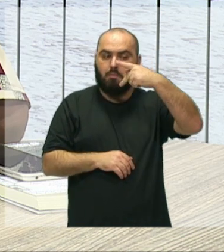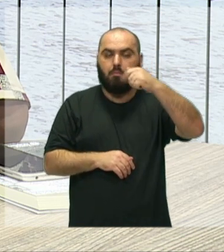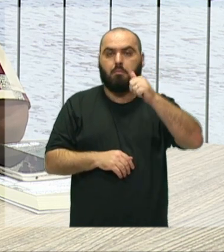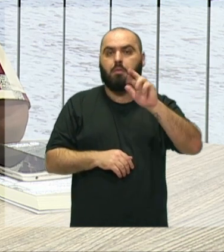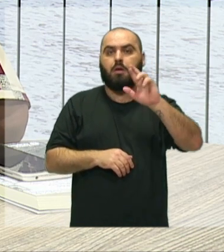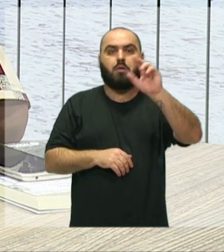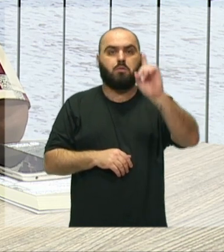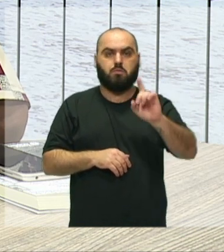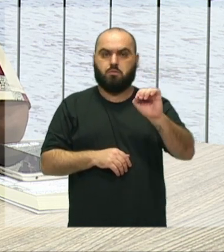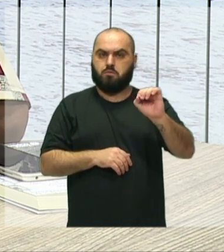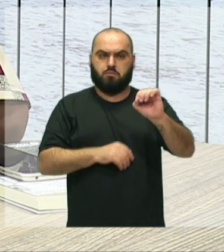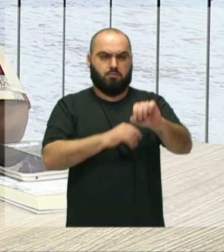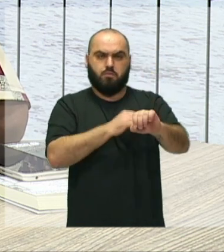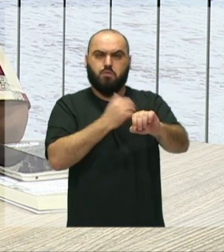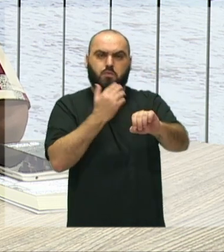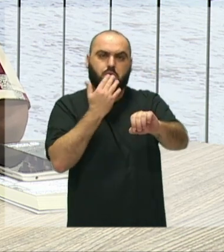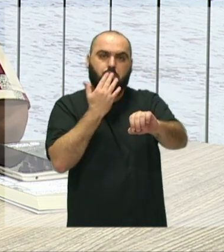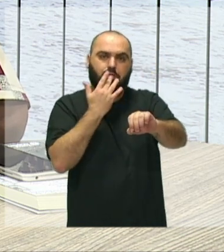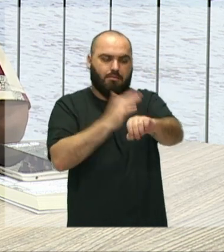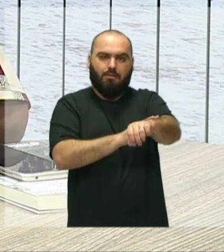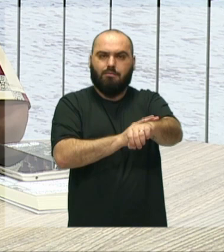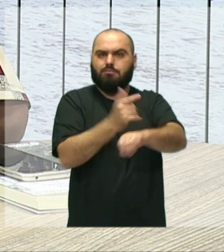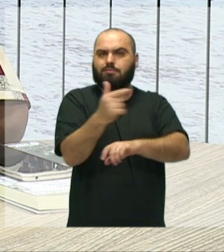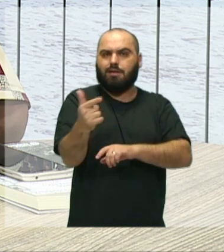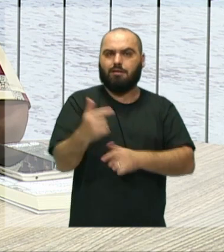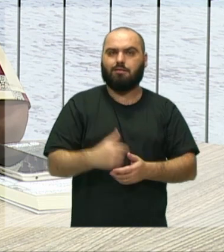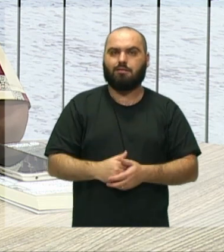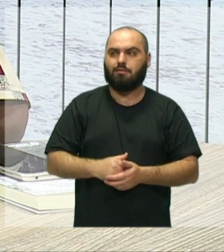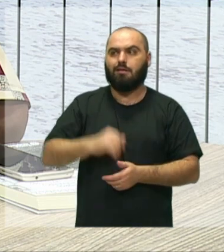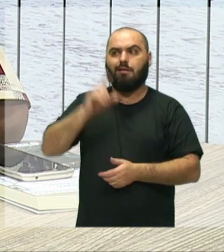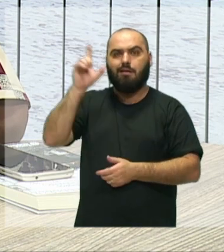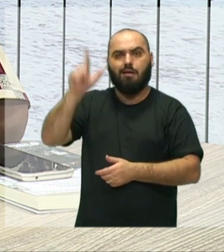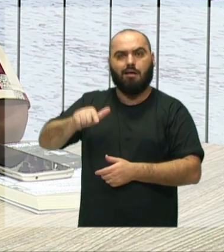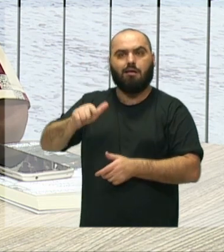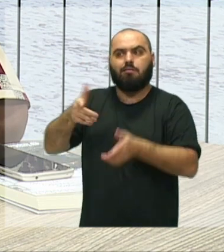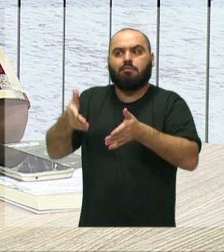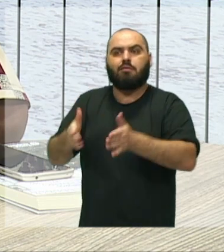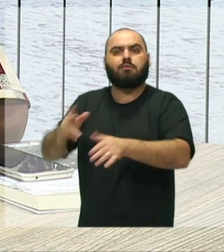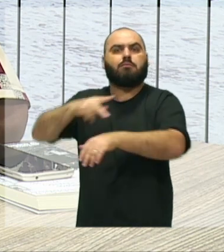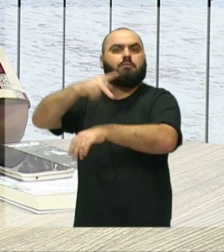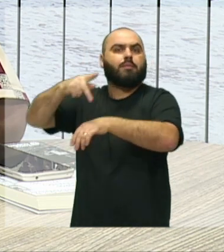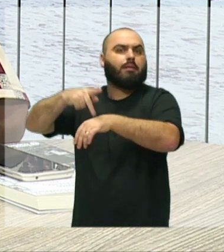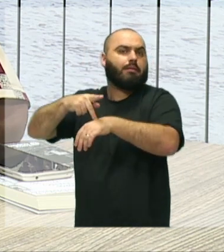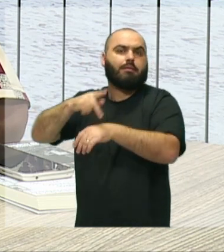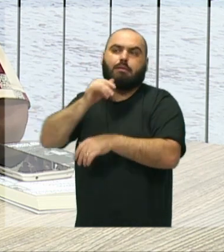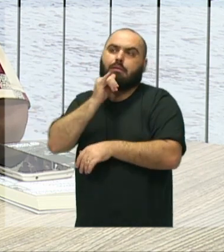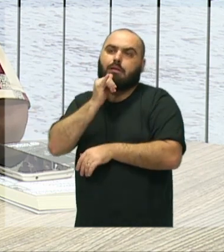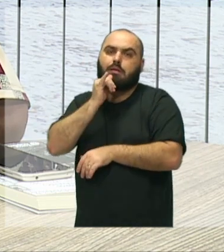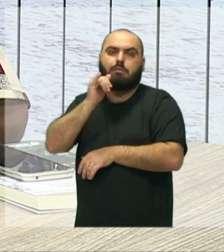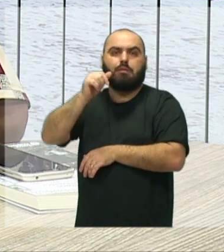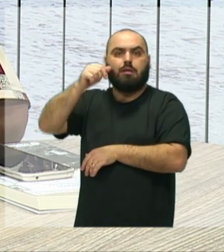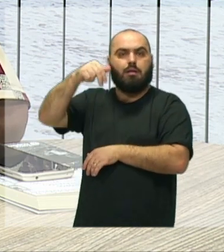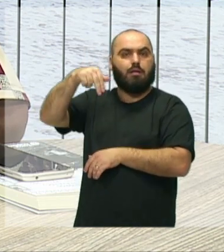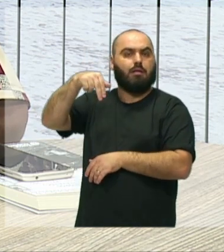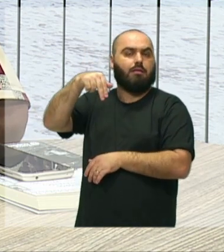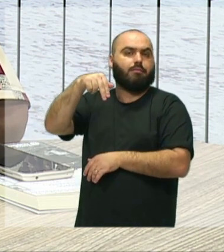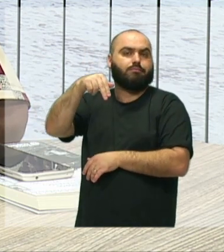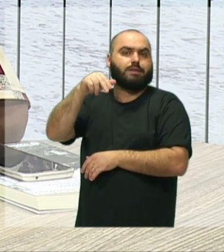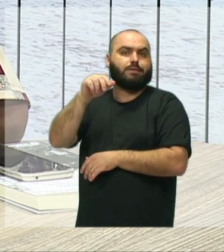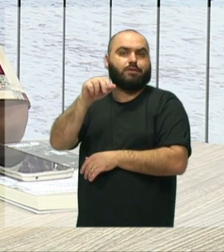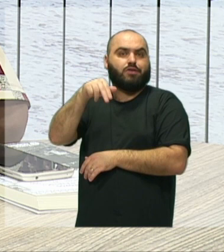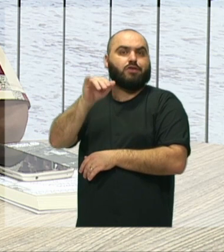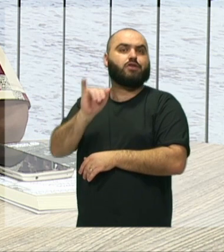como nigeriano, senegalês, guineense. Então, essa invenção de chamar